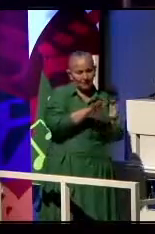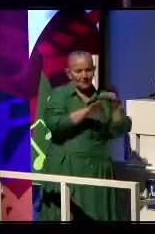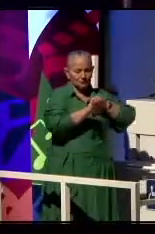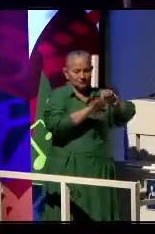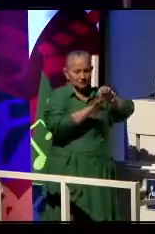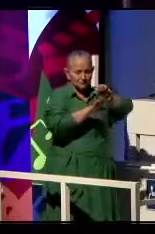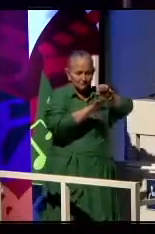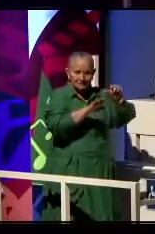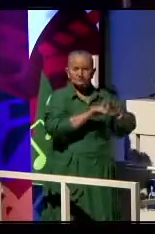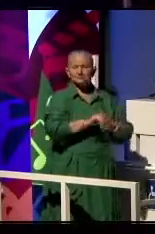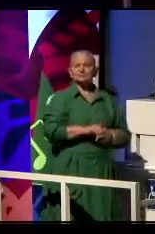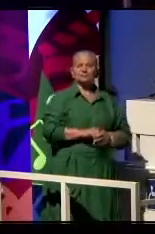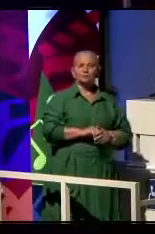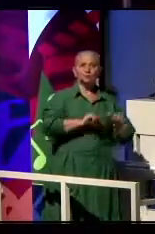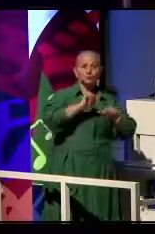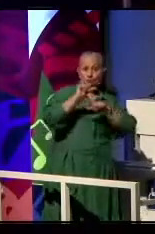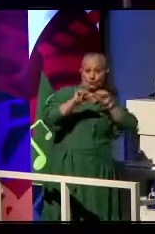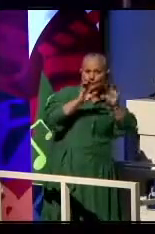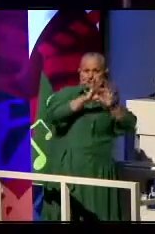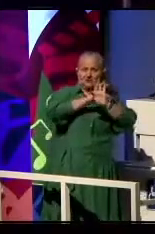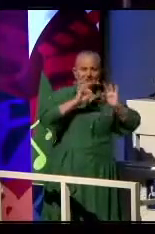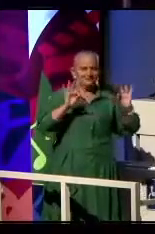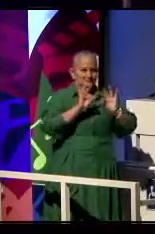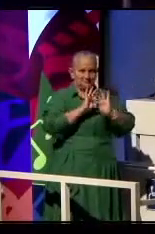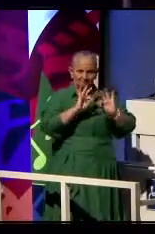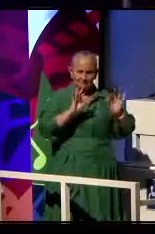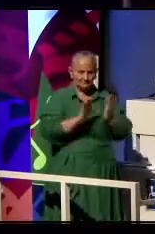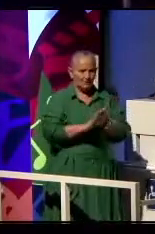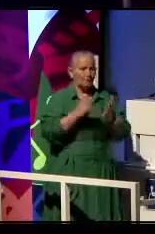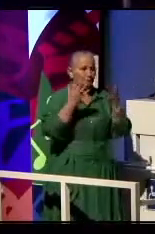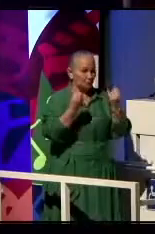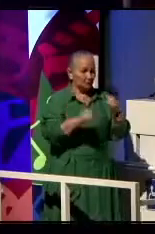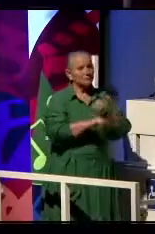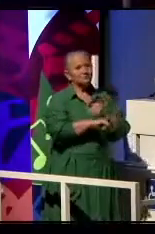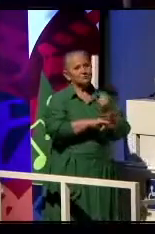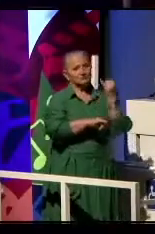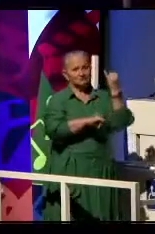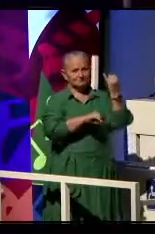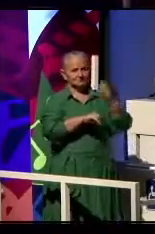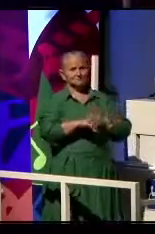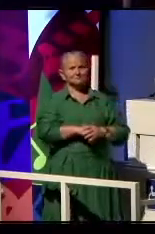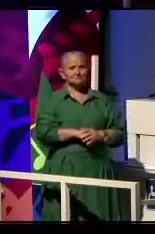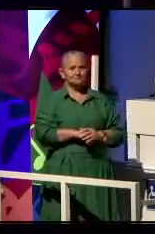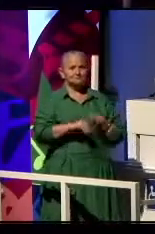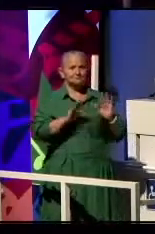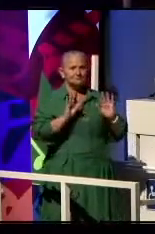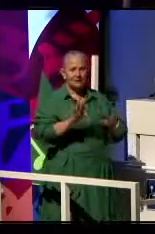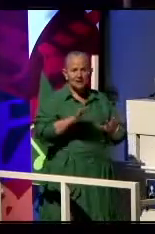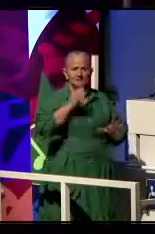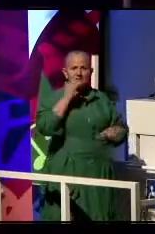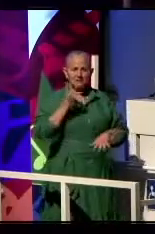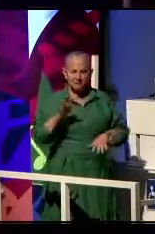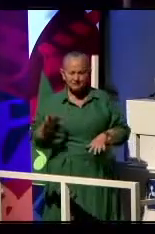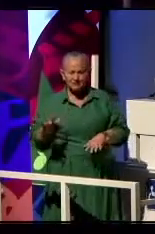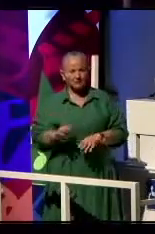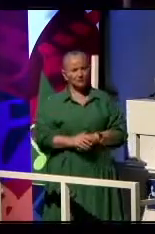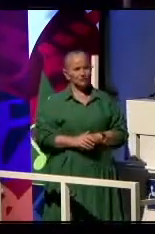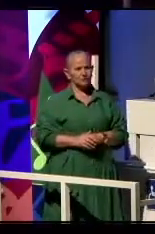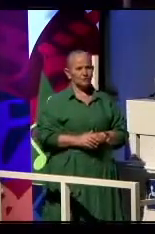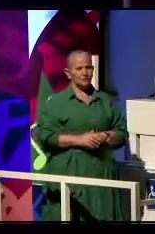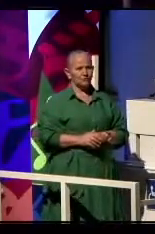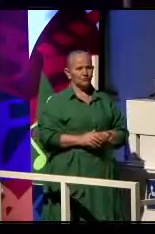então, aquela capa dos meninos não tinha nada escrito, então, uma capa bastante interessante. E esse álbum foi lançado em março